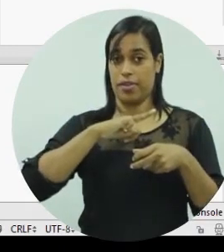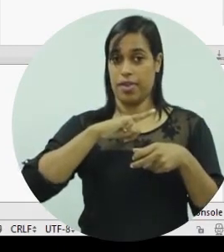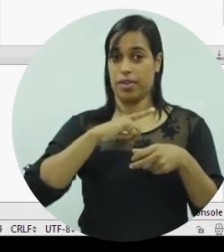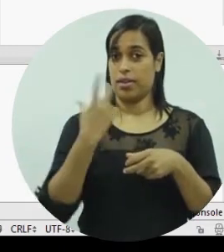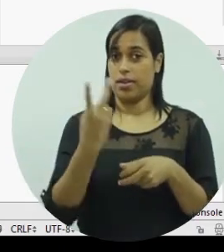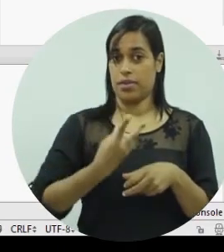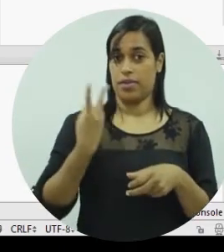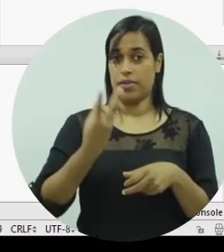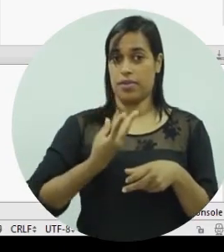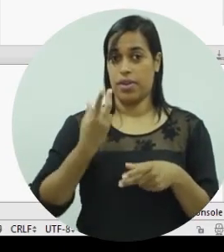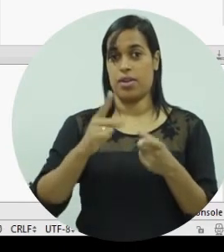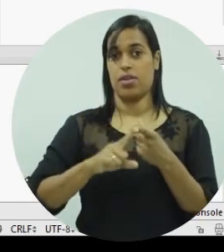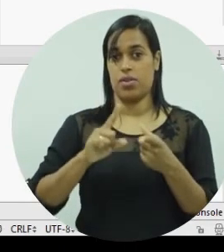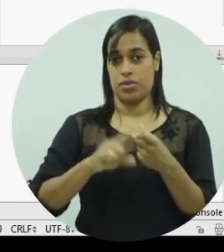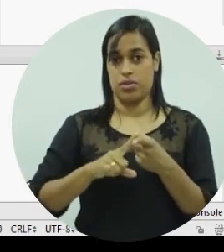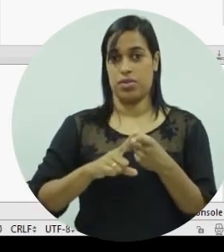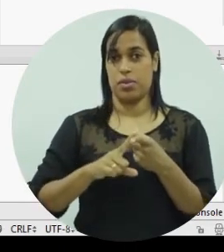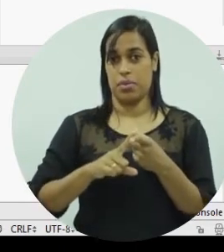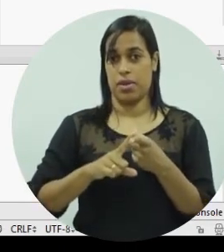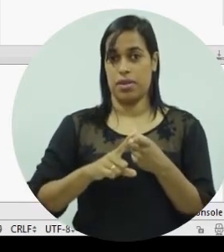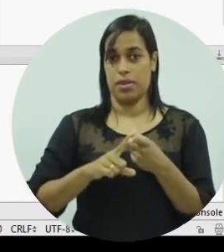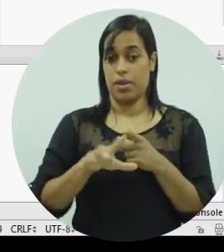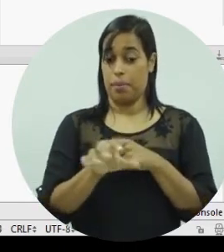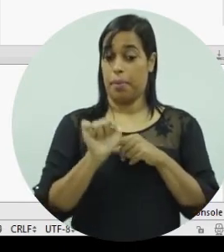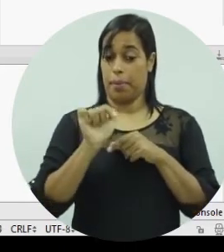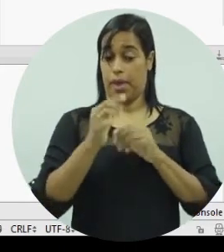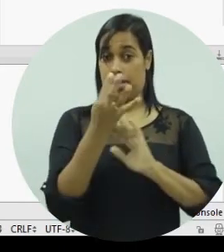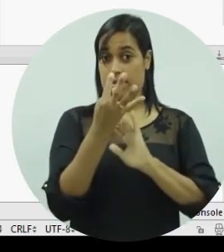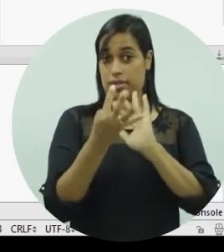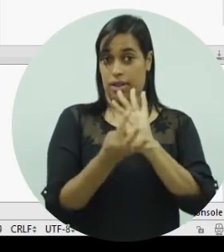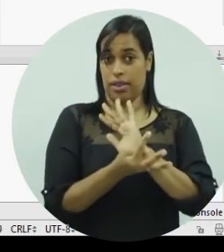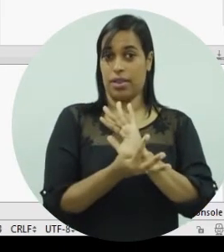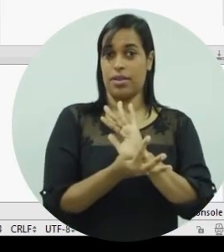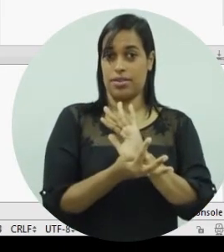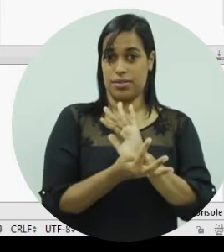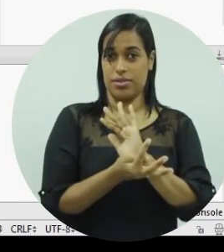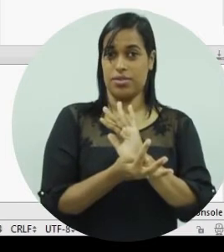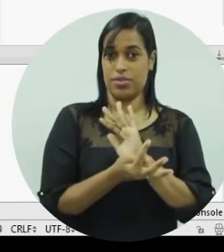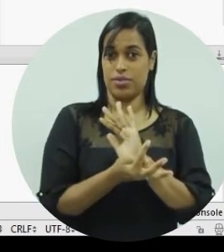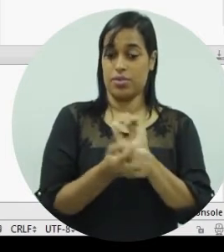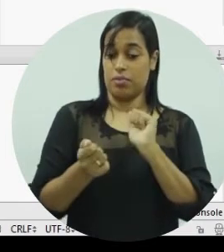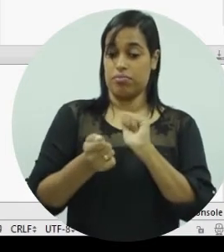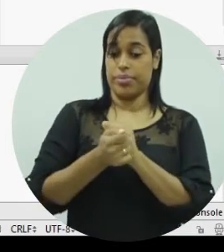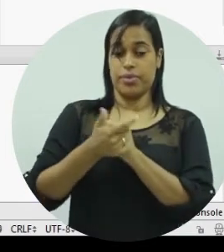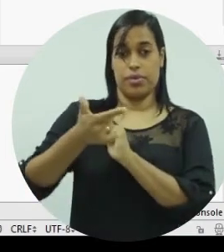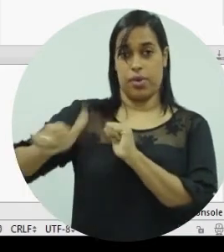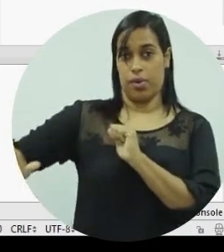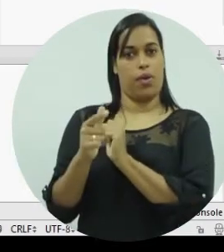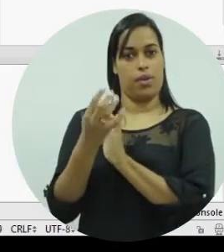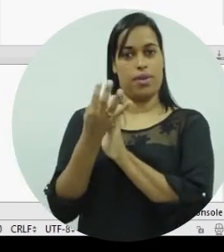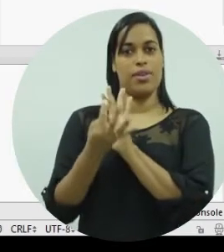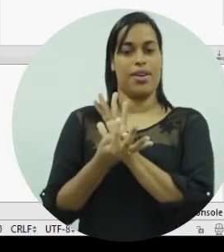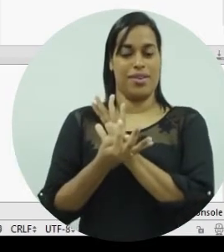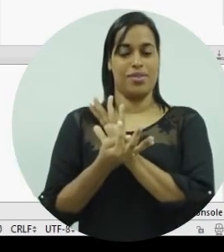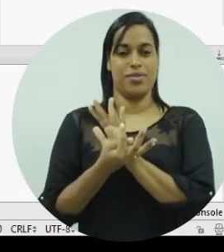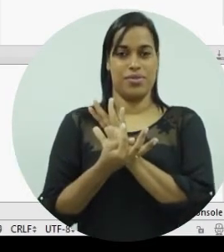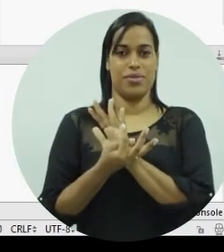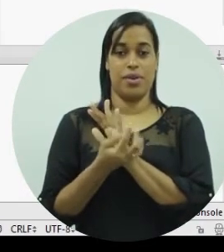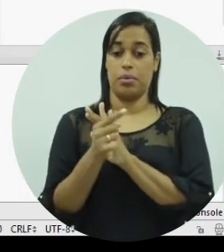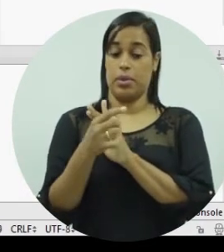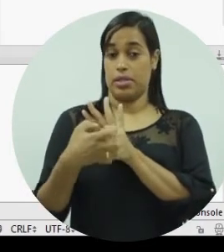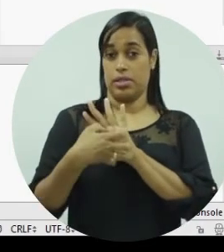valor também. Então ele vai pegar esse texto e vai juntar com esse, através desse